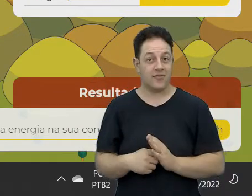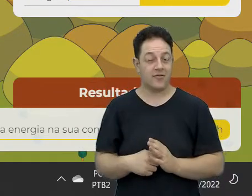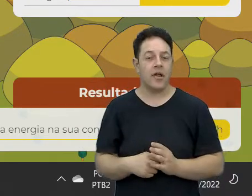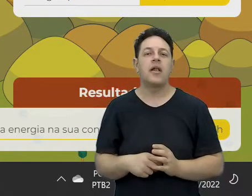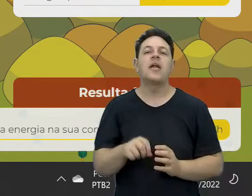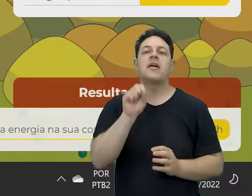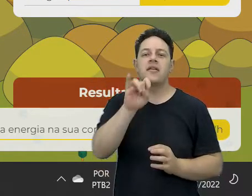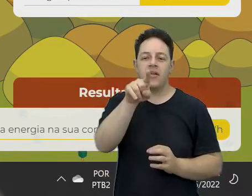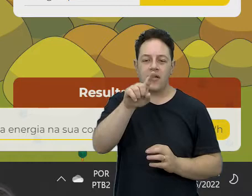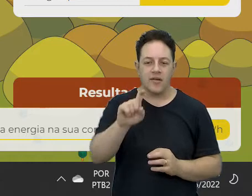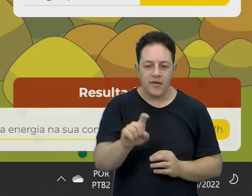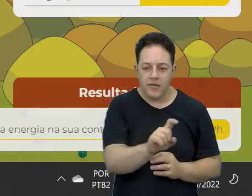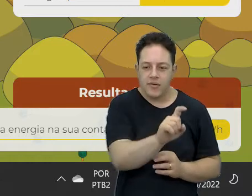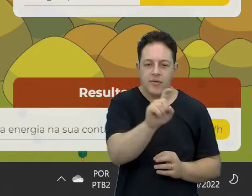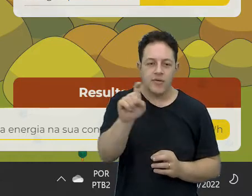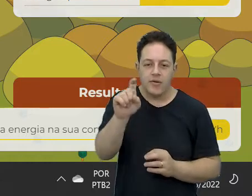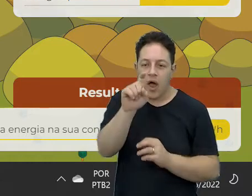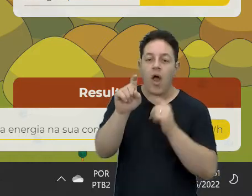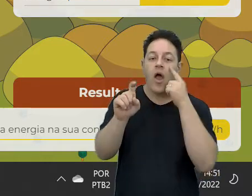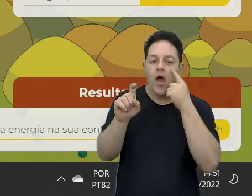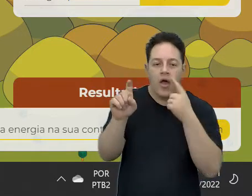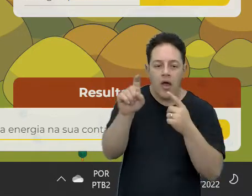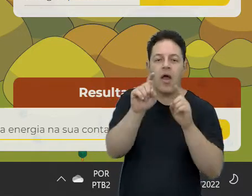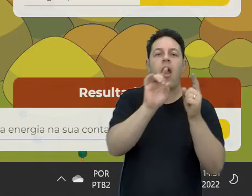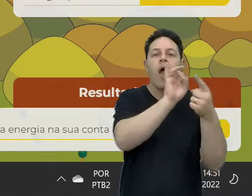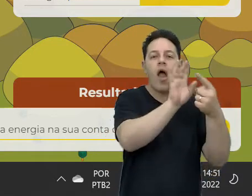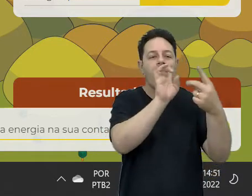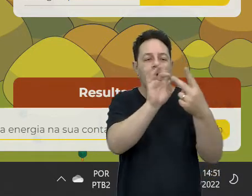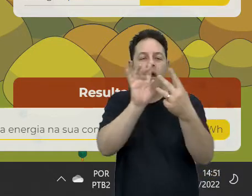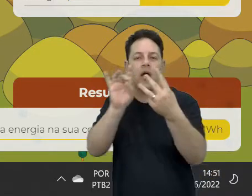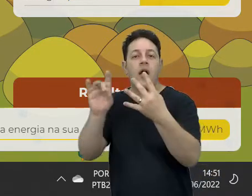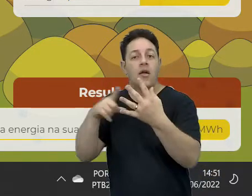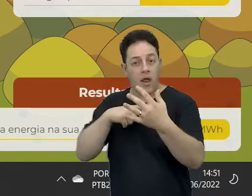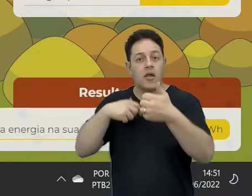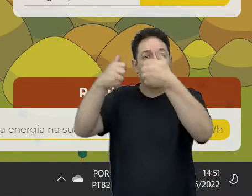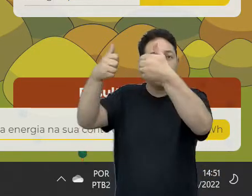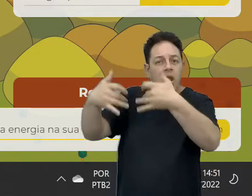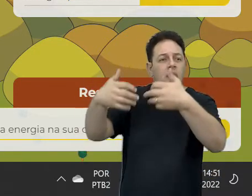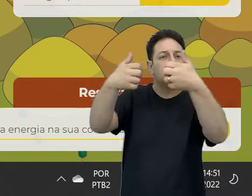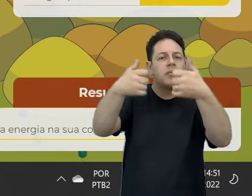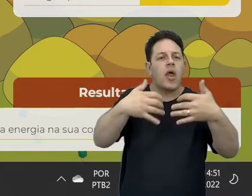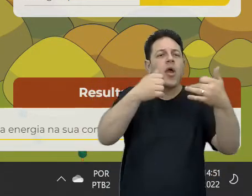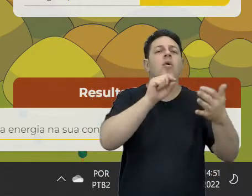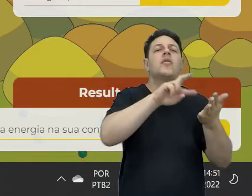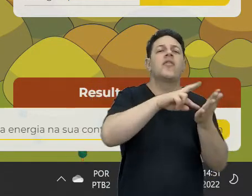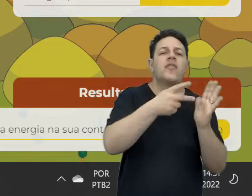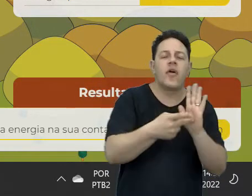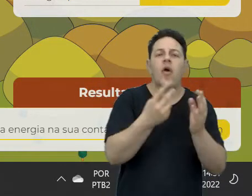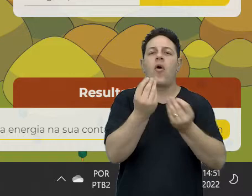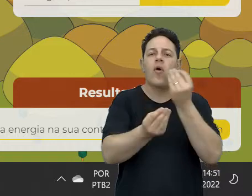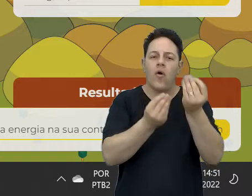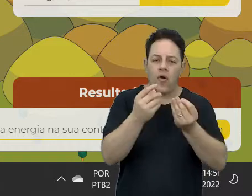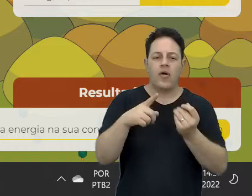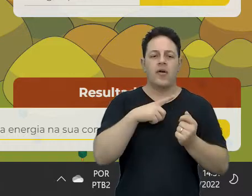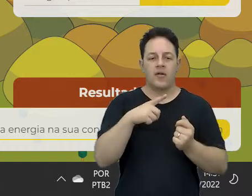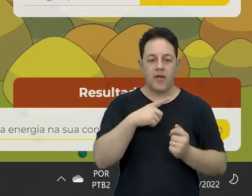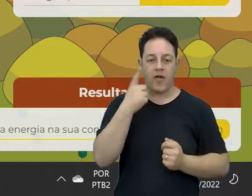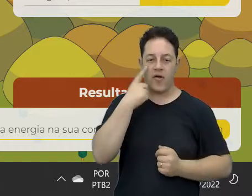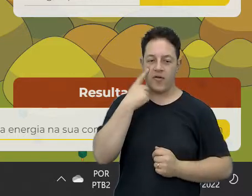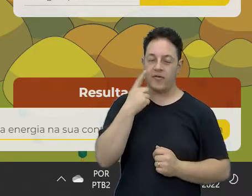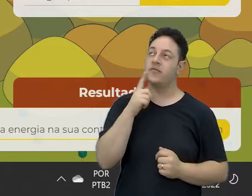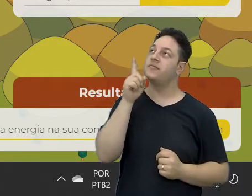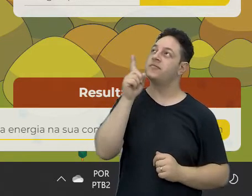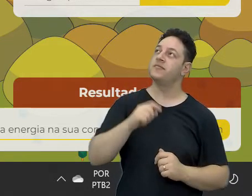você passar o mouse em cima, tem uma explicaçãozinha, ó. De cada uma, né? De cada uma. Se você colocar em cima desse... Aqui, ó.